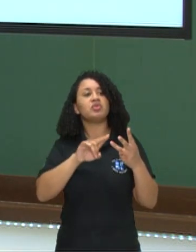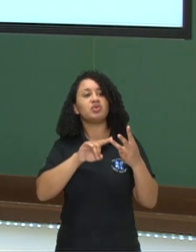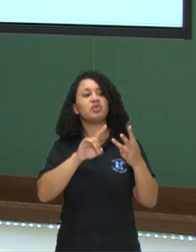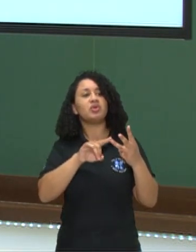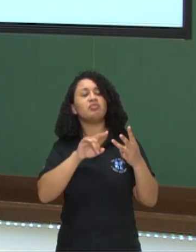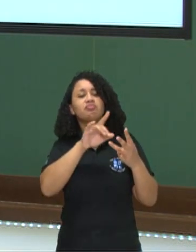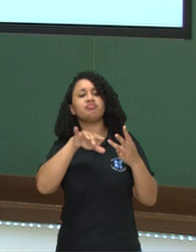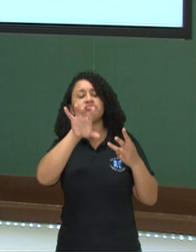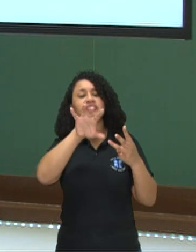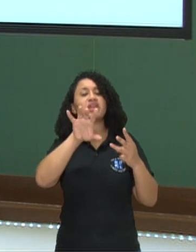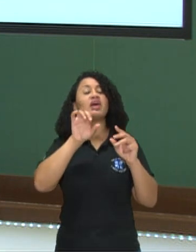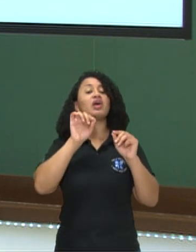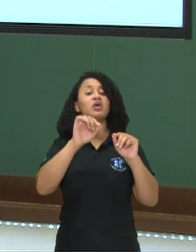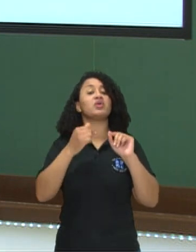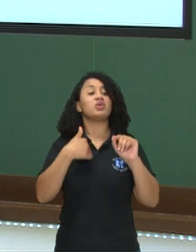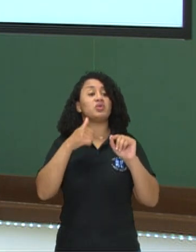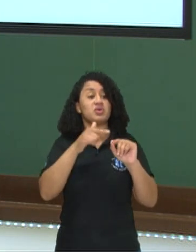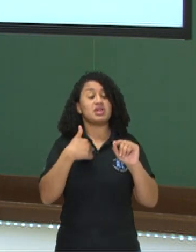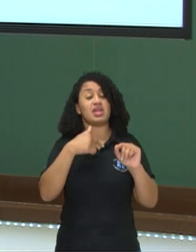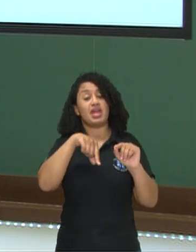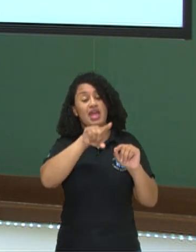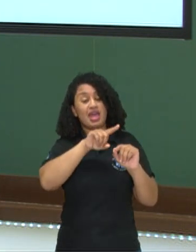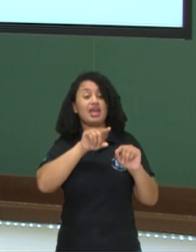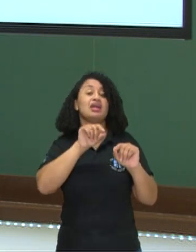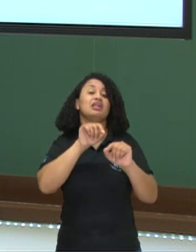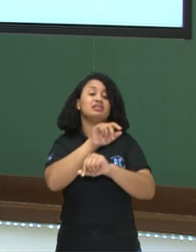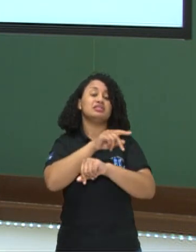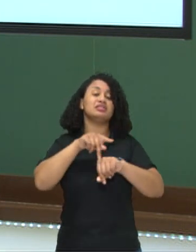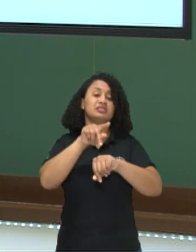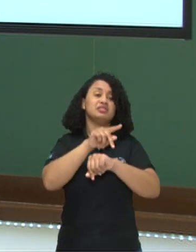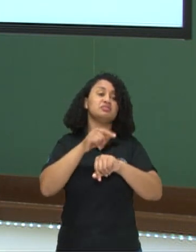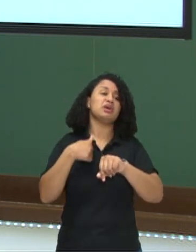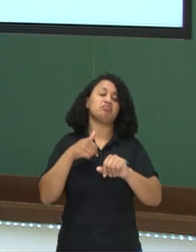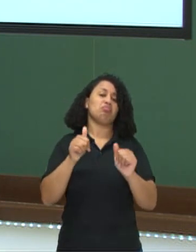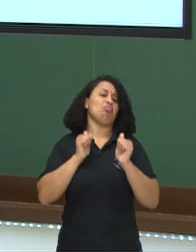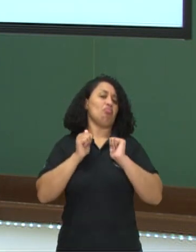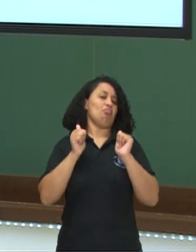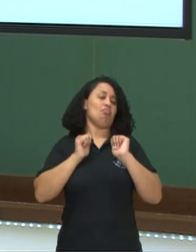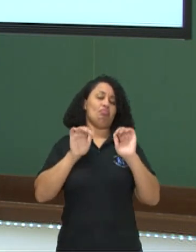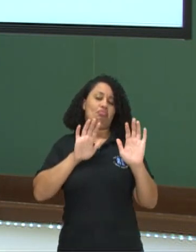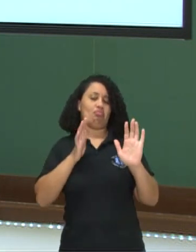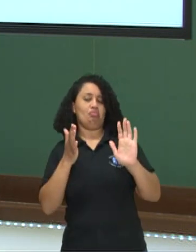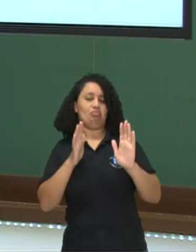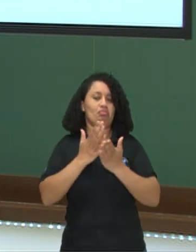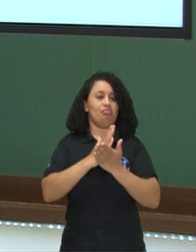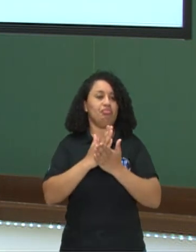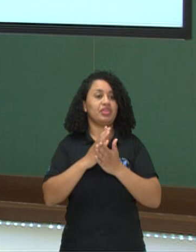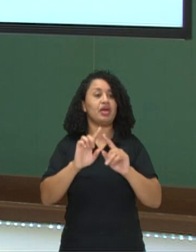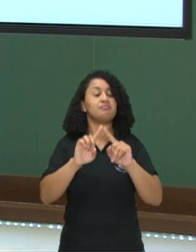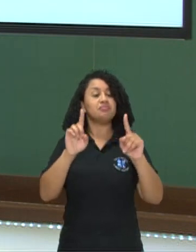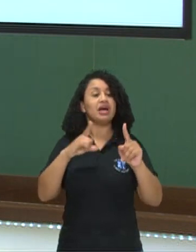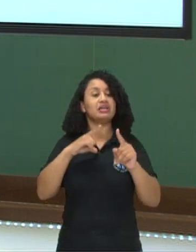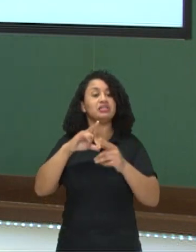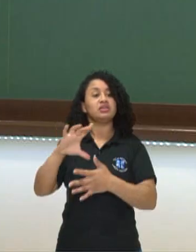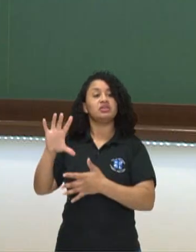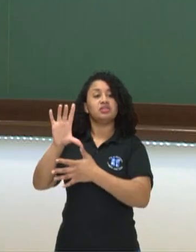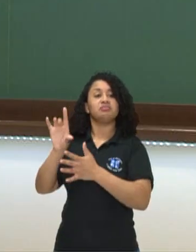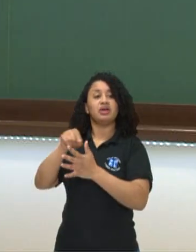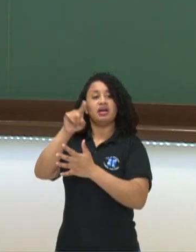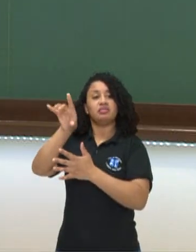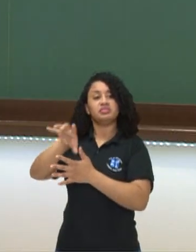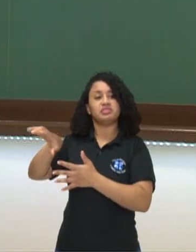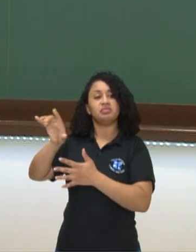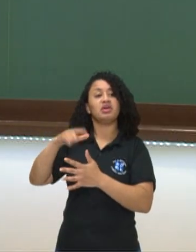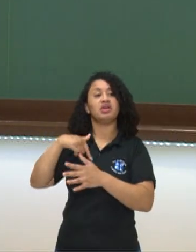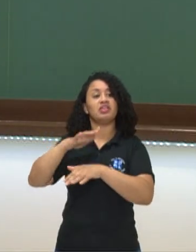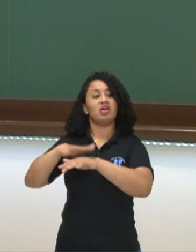não fortificou tanto, fortaleceu muito mais a divisa com a Alemanha. Porém, como o mapa da direita mostra, no momento